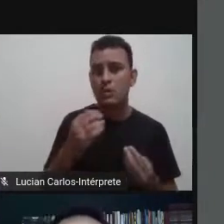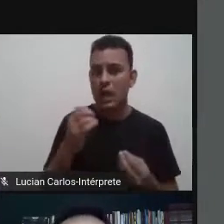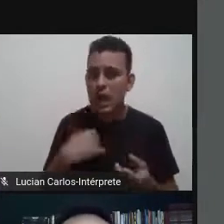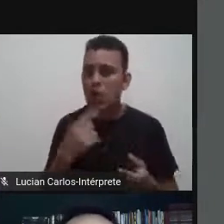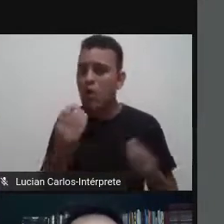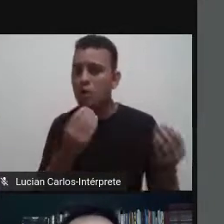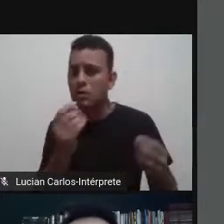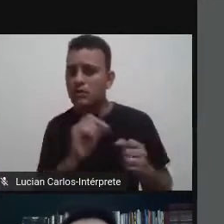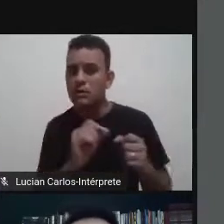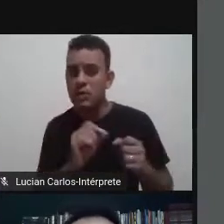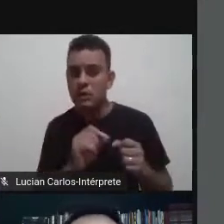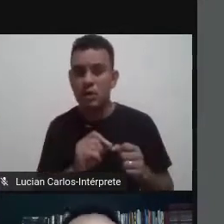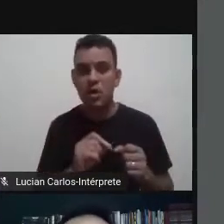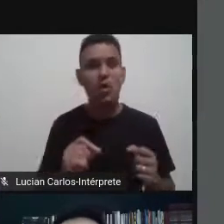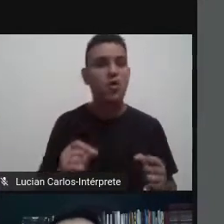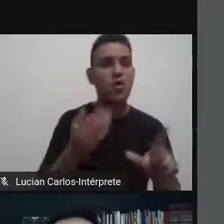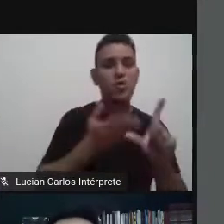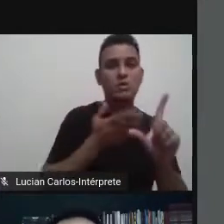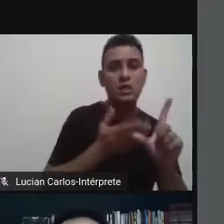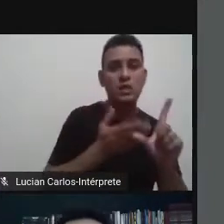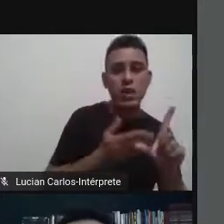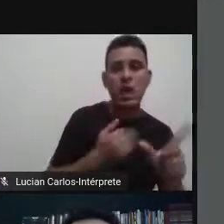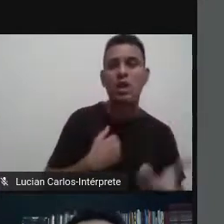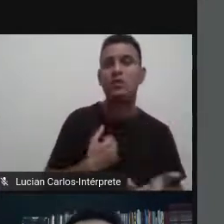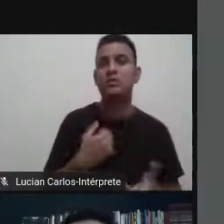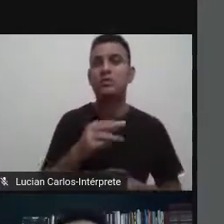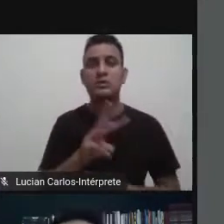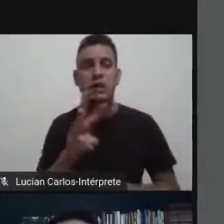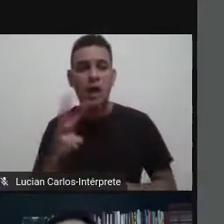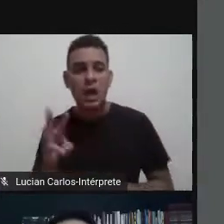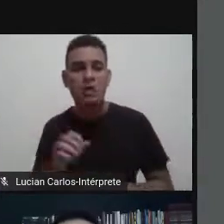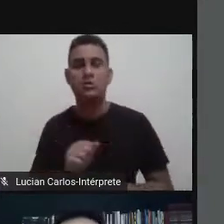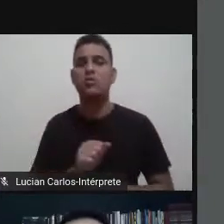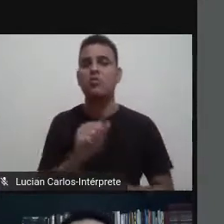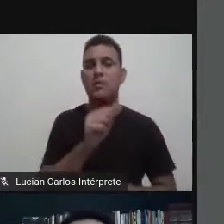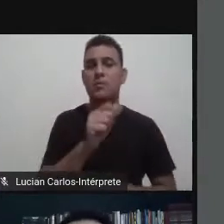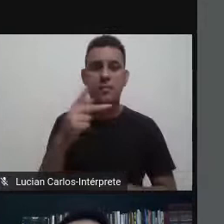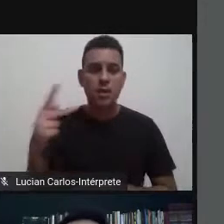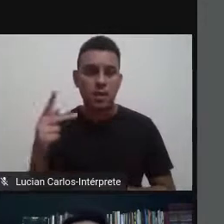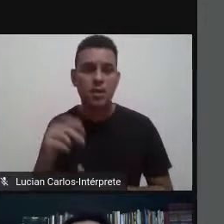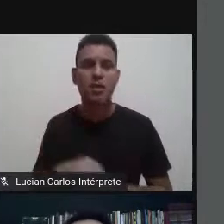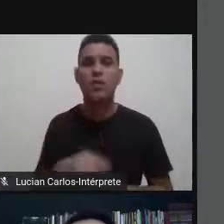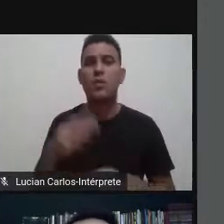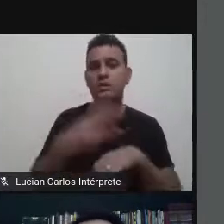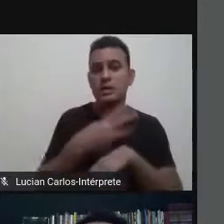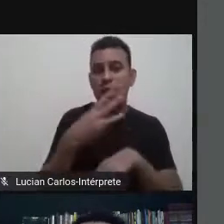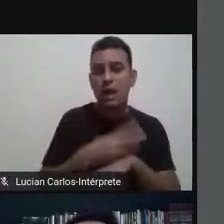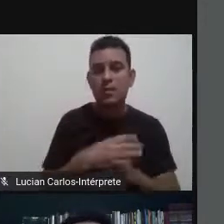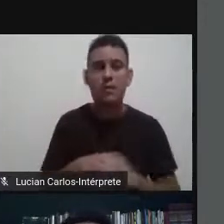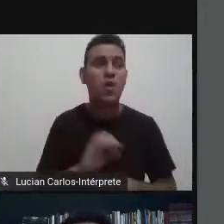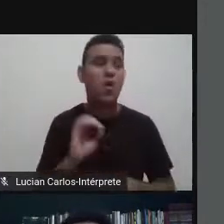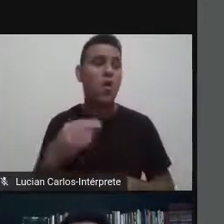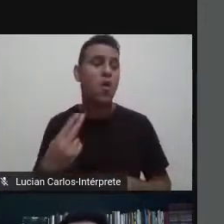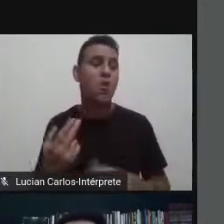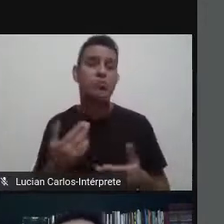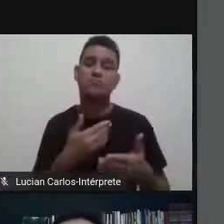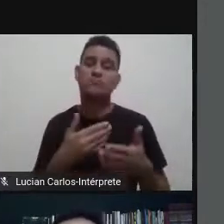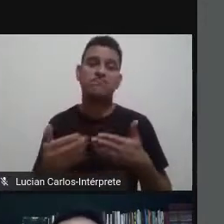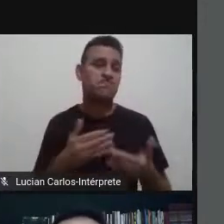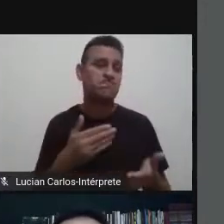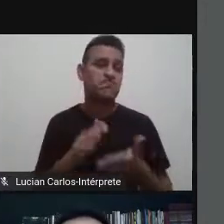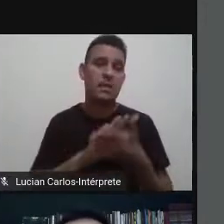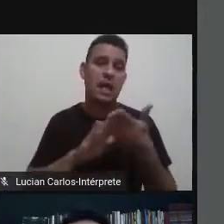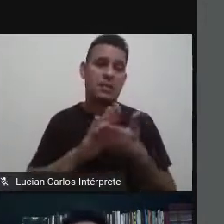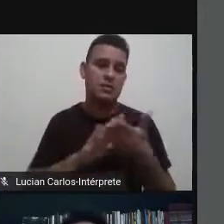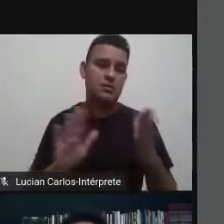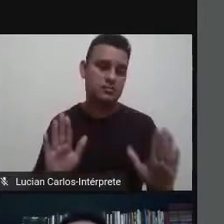fazendo isso. Pelo Google Sala de Aula, através do site, através do aplicativo, pelo WhatsApp ou de maneira alguma, né? E